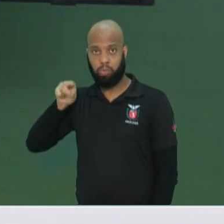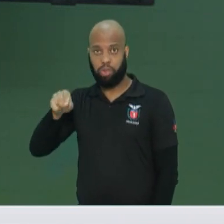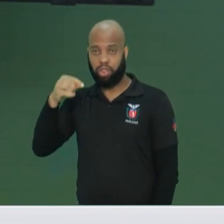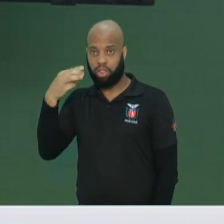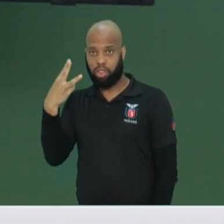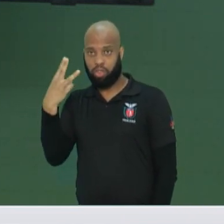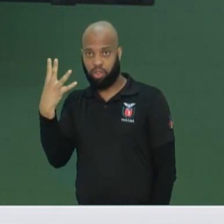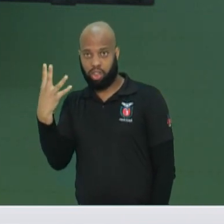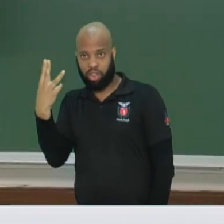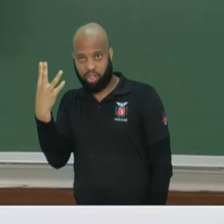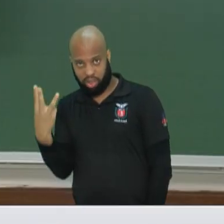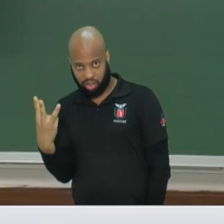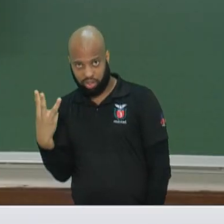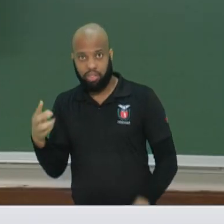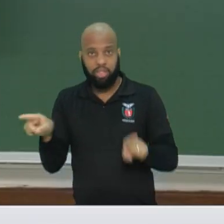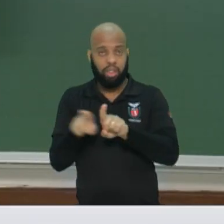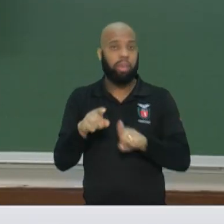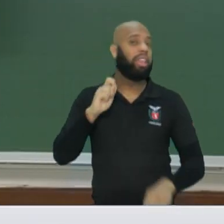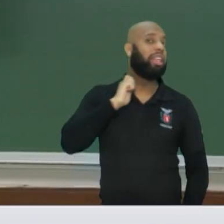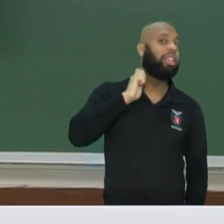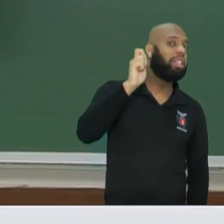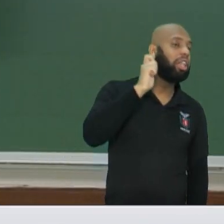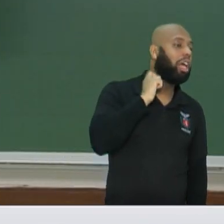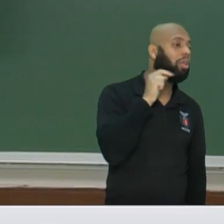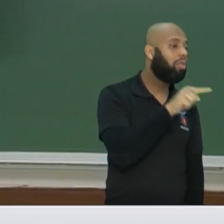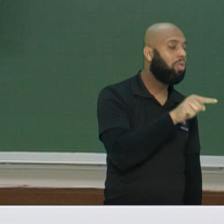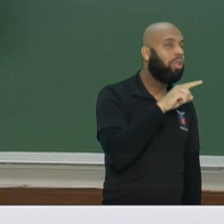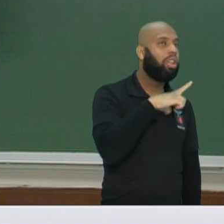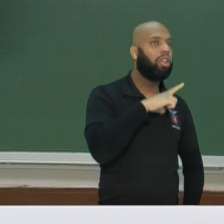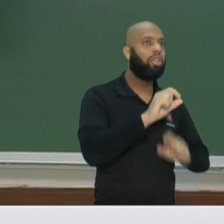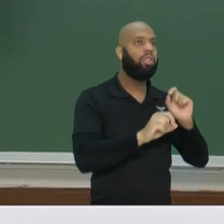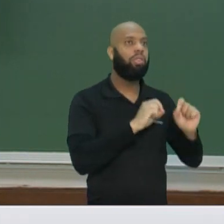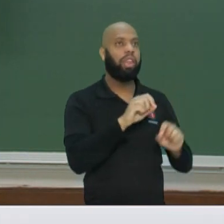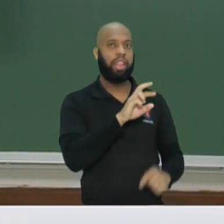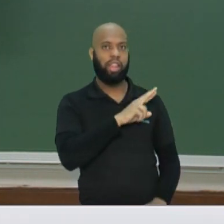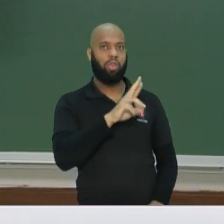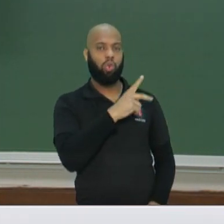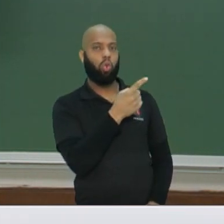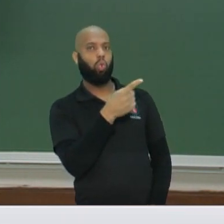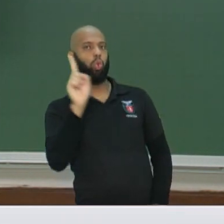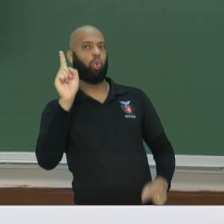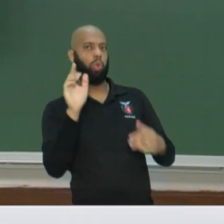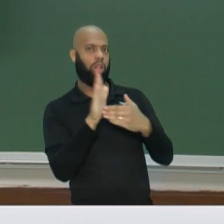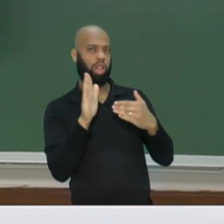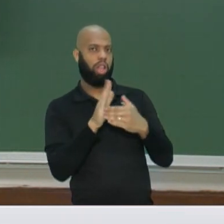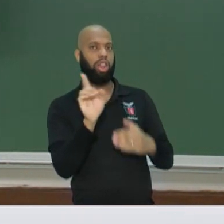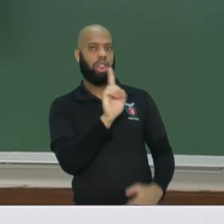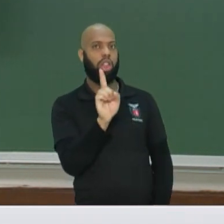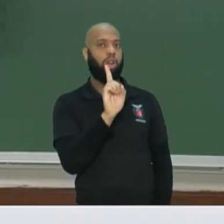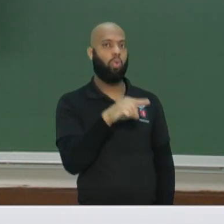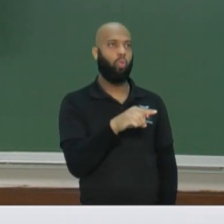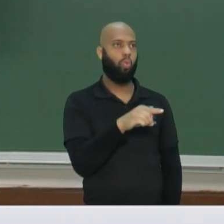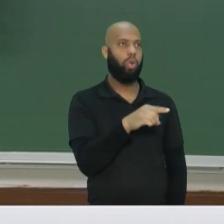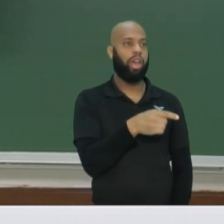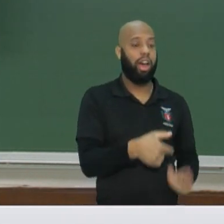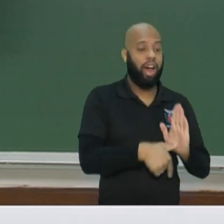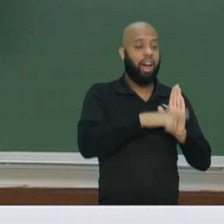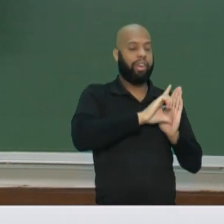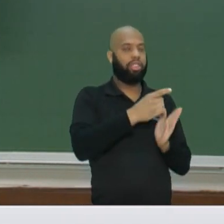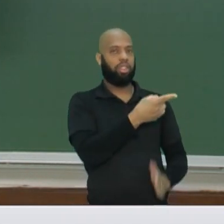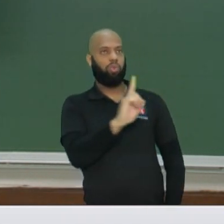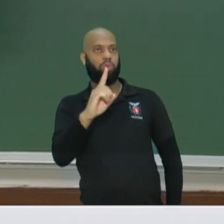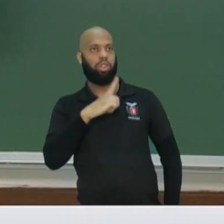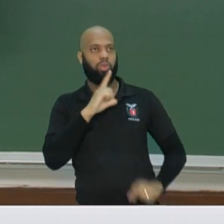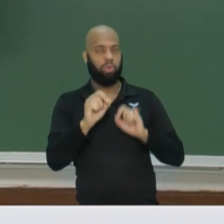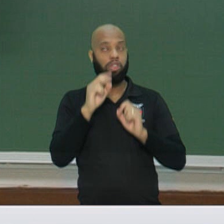5.343, e abril. Presta atenção, abril não é a última coluna, é a penúltima. Então você tem que